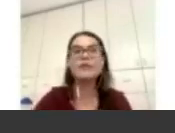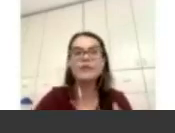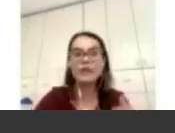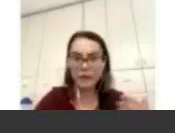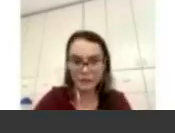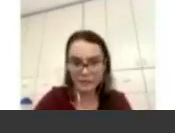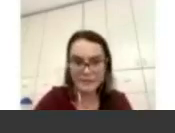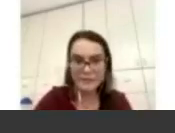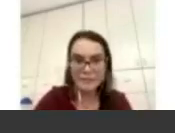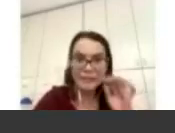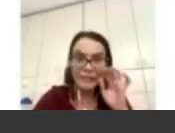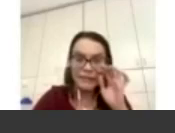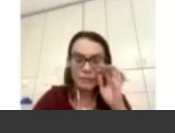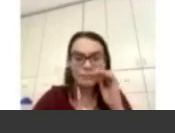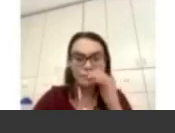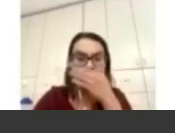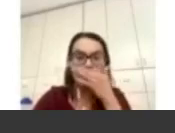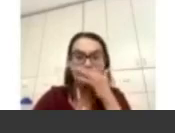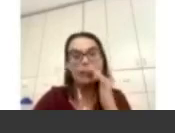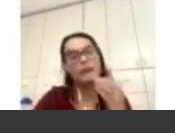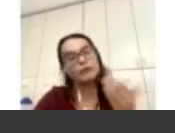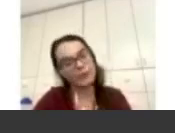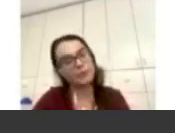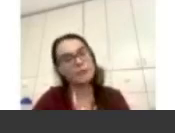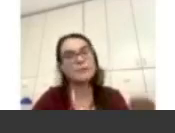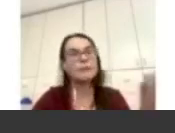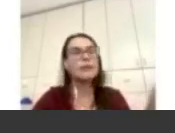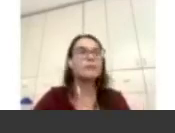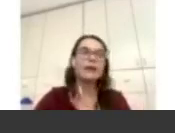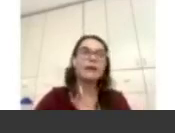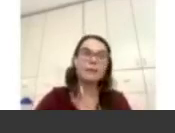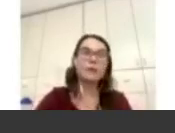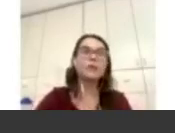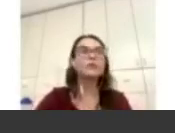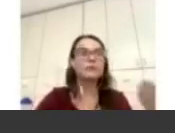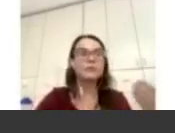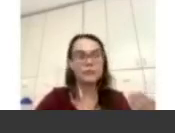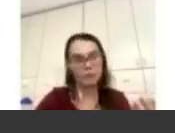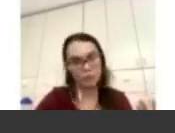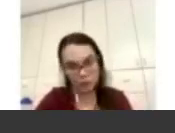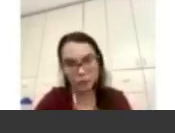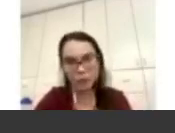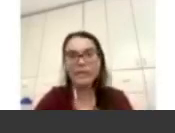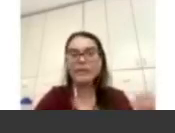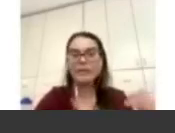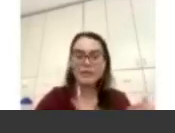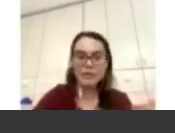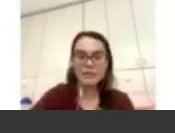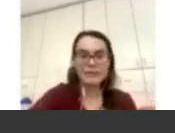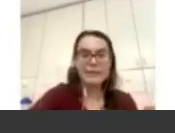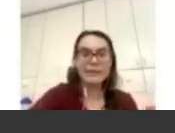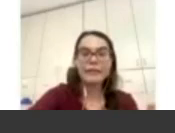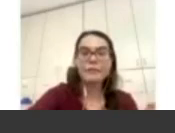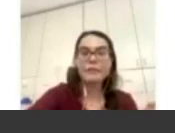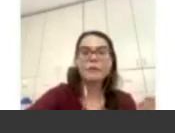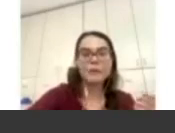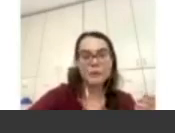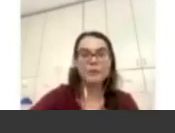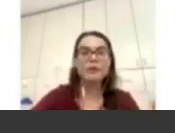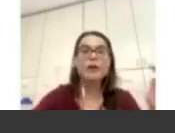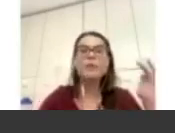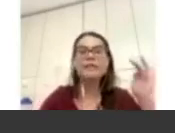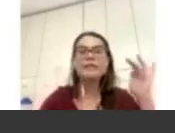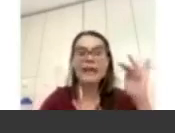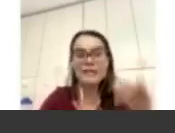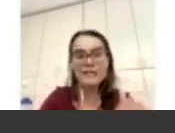forma para que isso já aconteça. Então, ele é formado principalmente para a conduta no adulto. Então, a gente vai ter, em primeiro